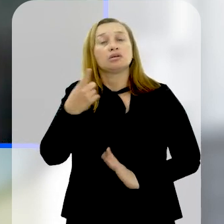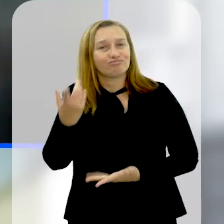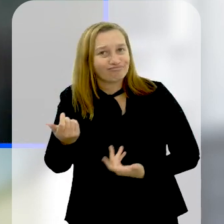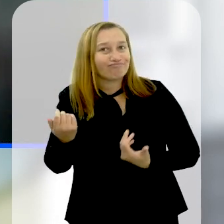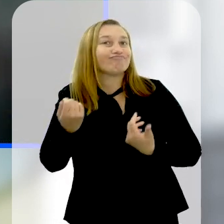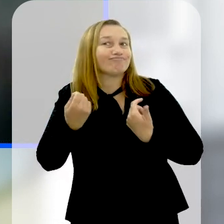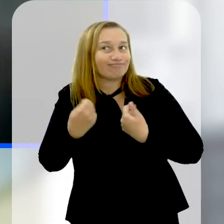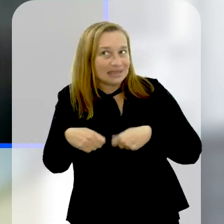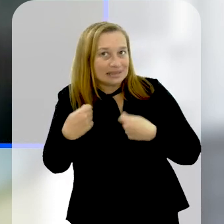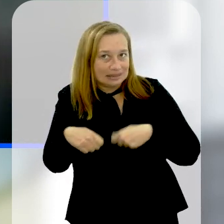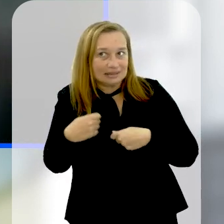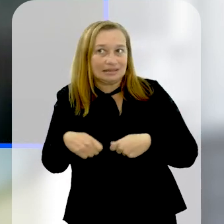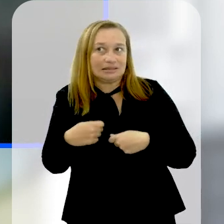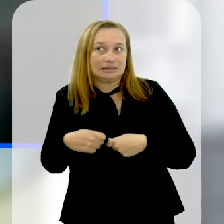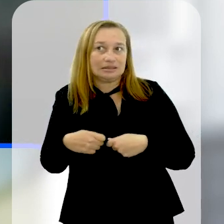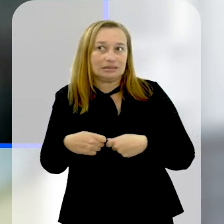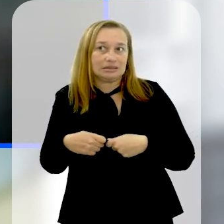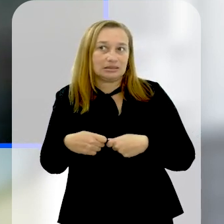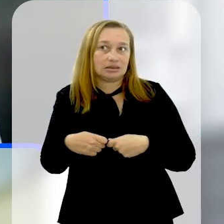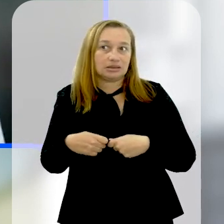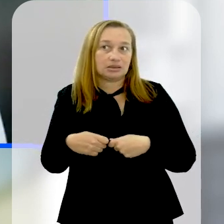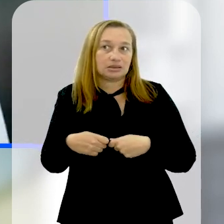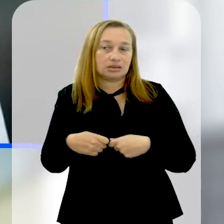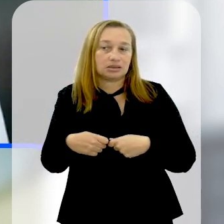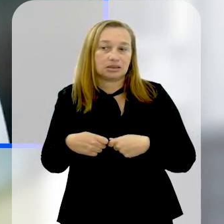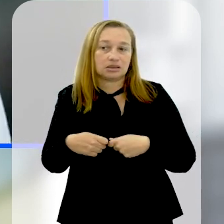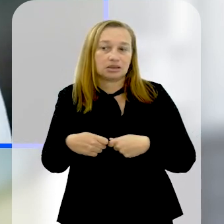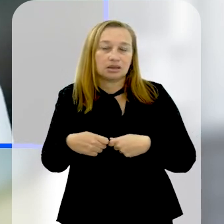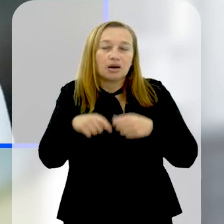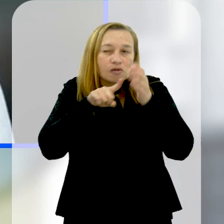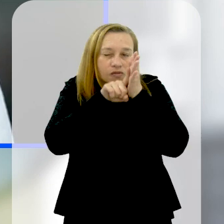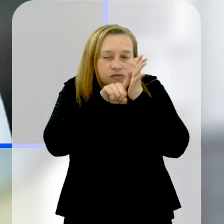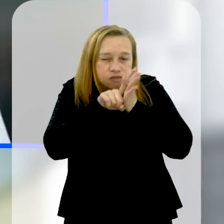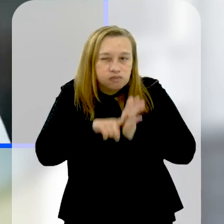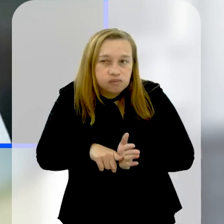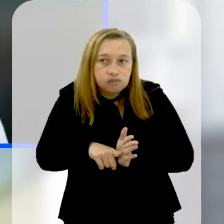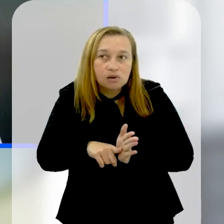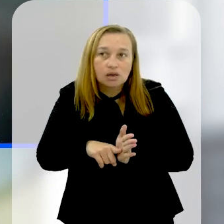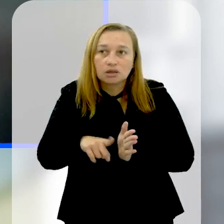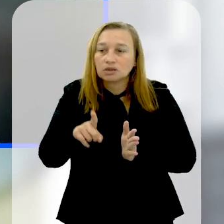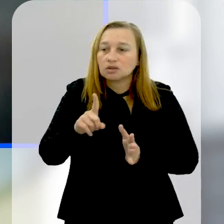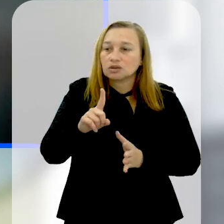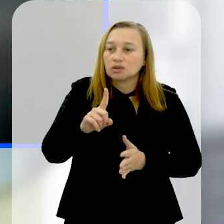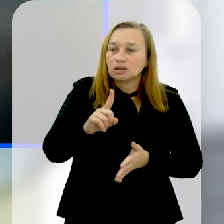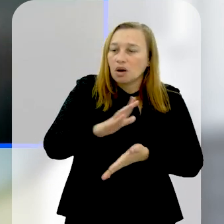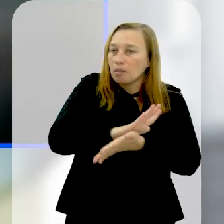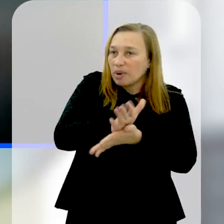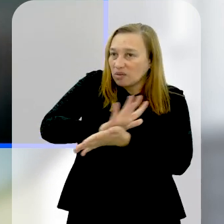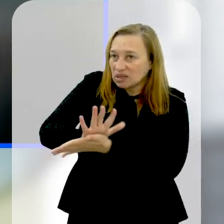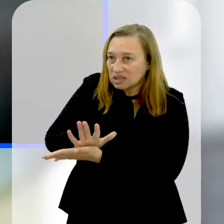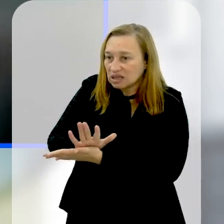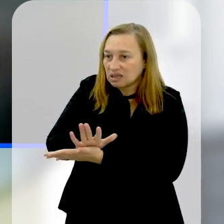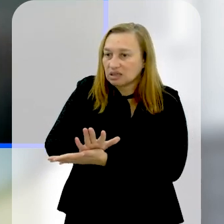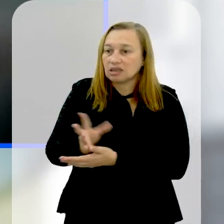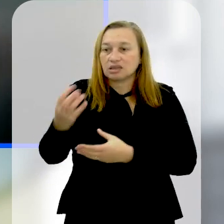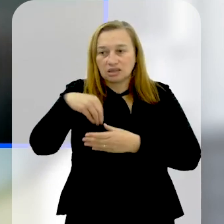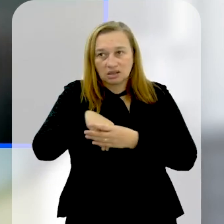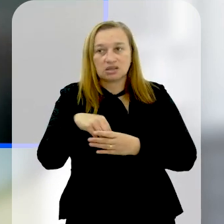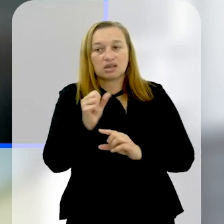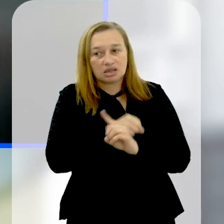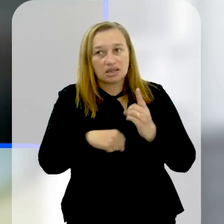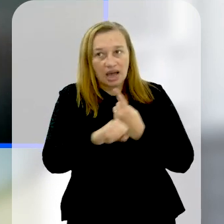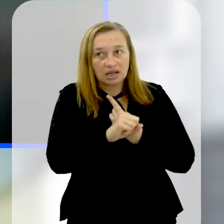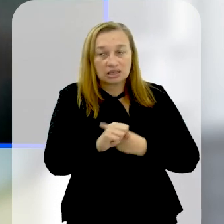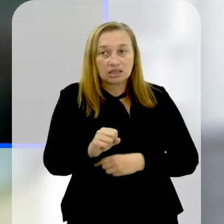Então, isso realmente precisa ser mais bem visto, assim, sabe? Porque isso é um preconceito que tá na nossa